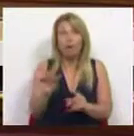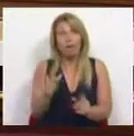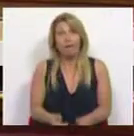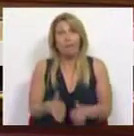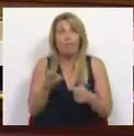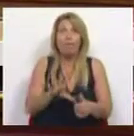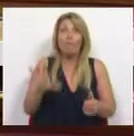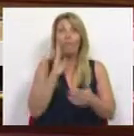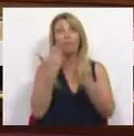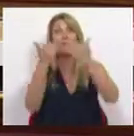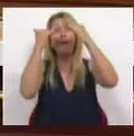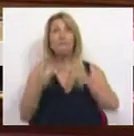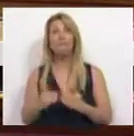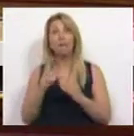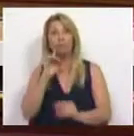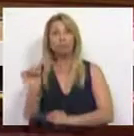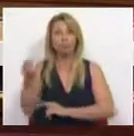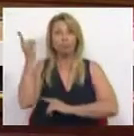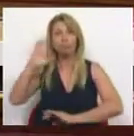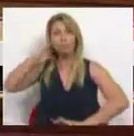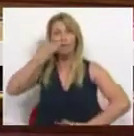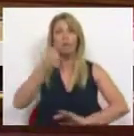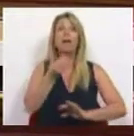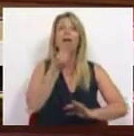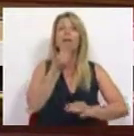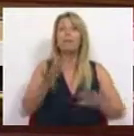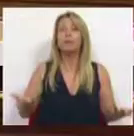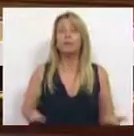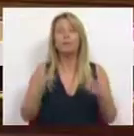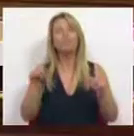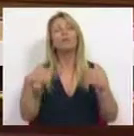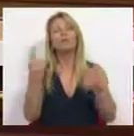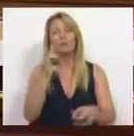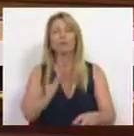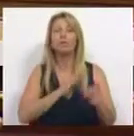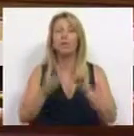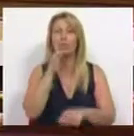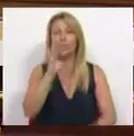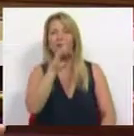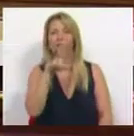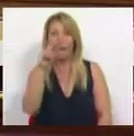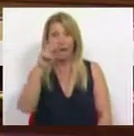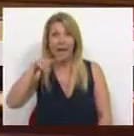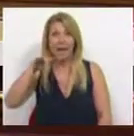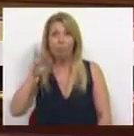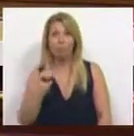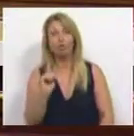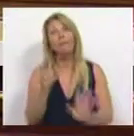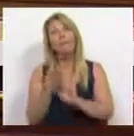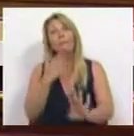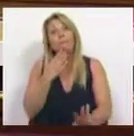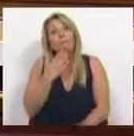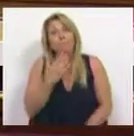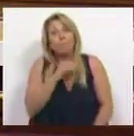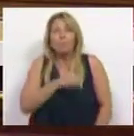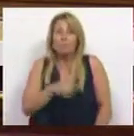permitir a redução do desperdício alimentar. Depois já agora, Sra. Deputada Fátima Ramos, Deixe-me, por favor, relativamente a